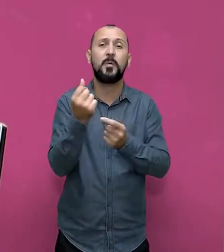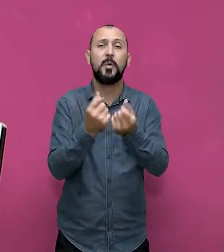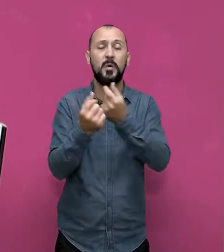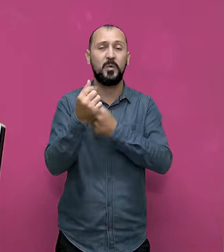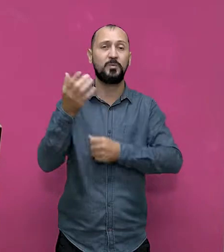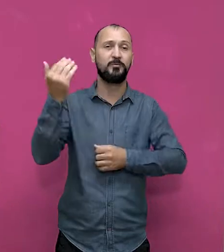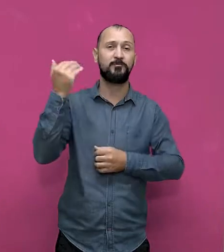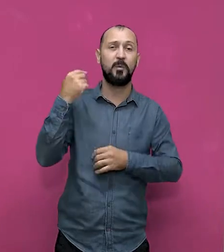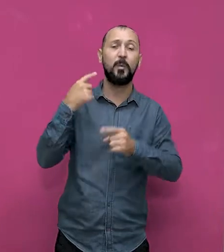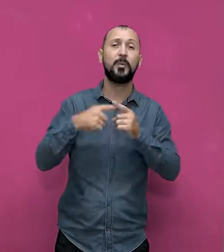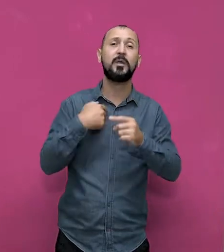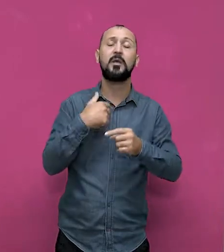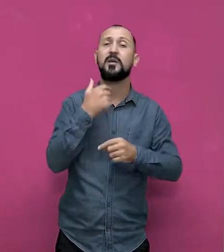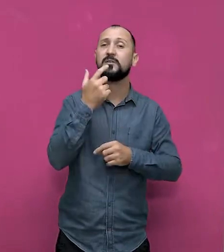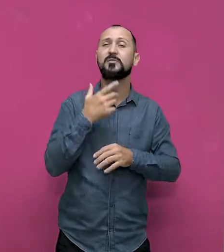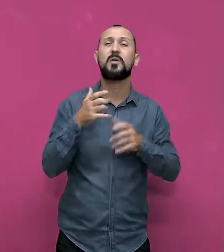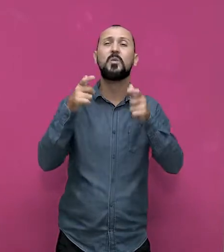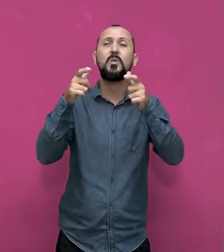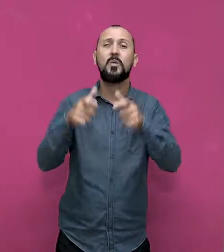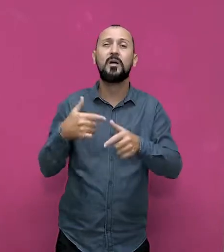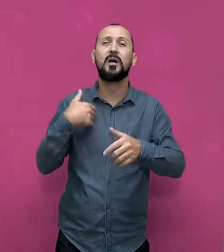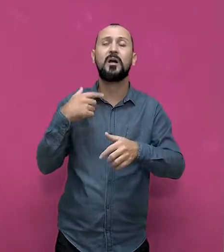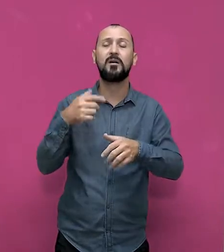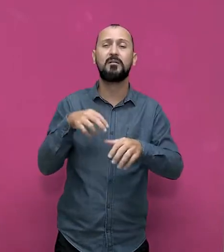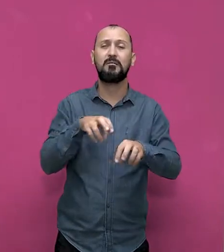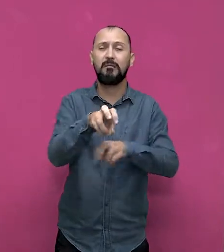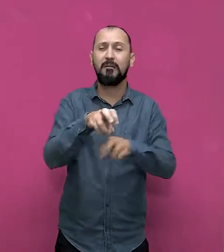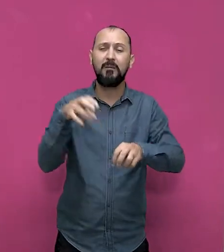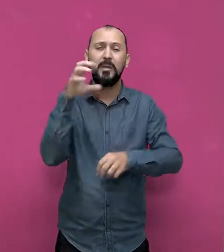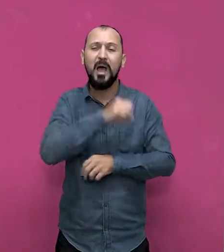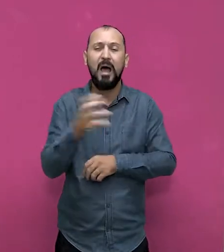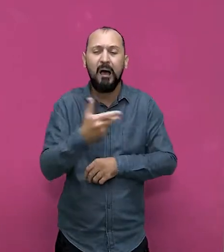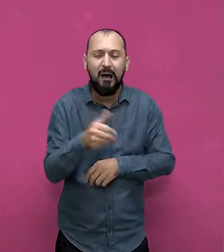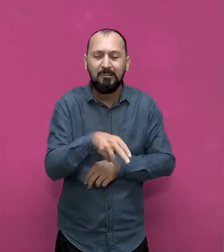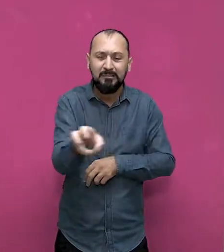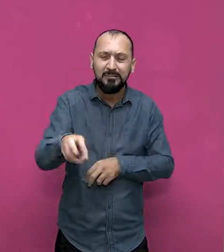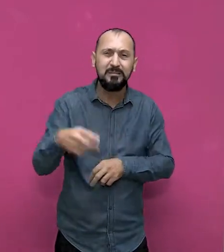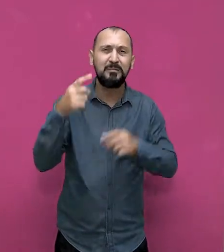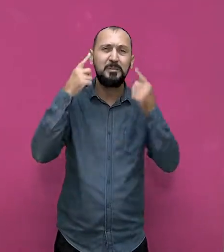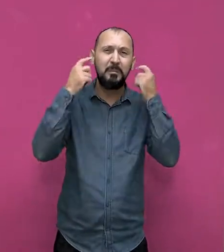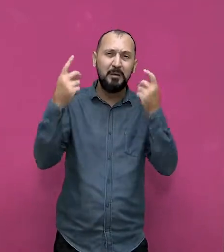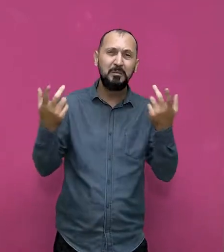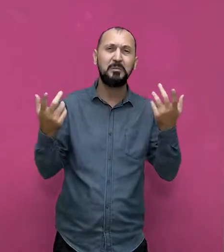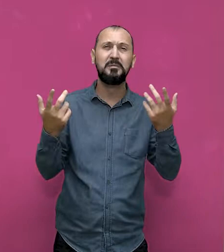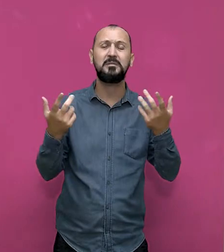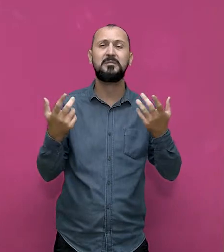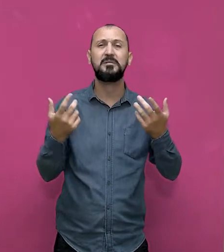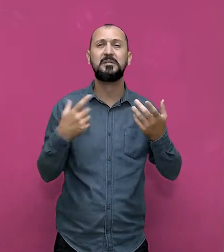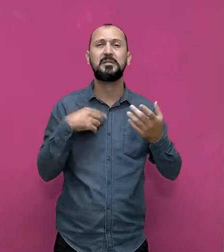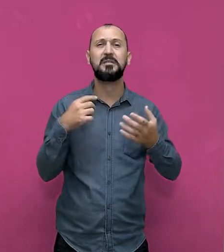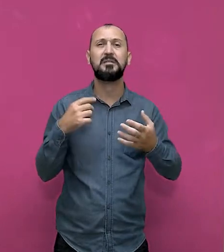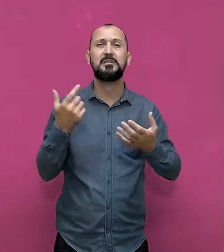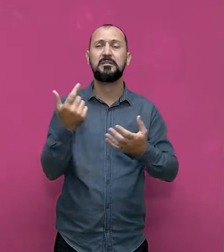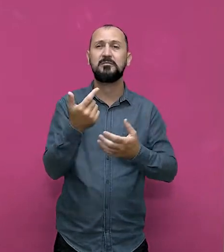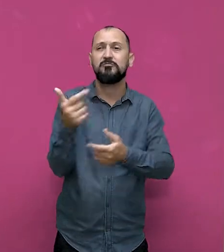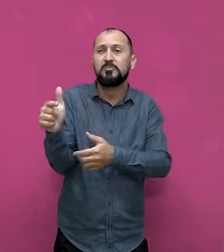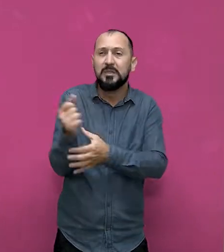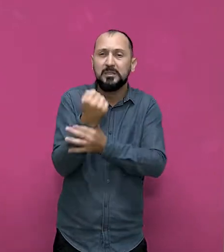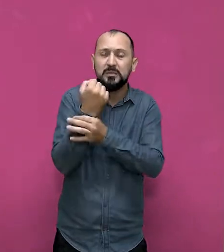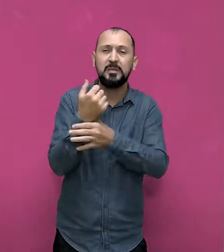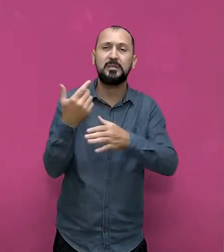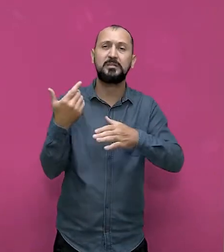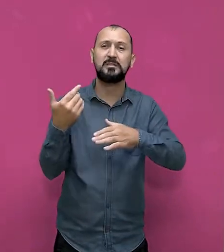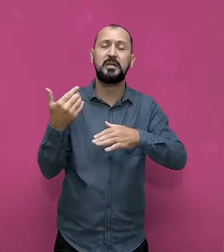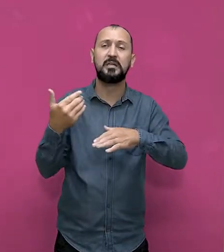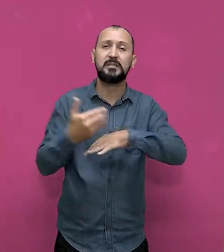dinamismo econômico que ela tinha, porque ninguém quer ir num lugar onde o carro passa muito rápido, onde tem muito barulho, onde tem insegurança, onde